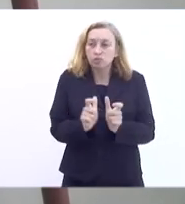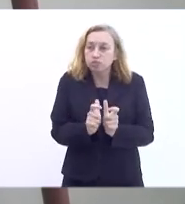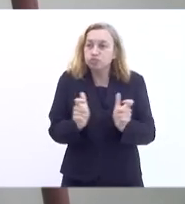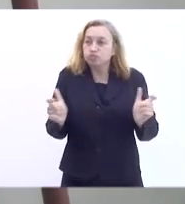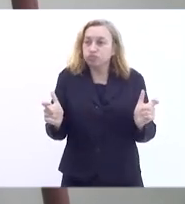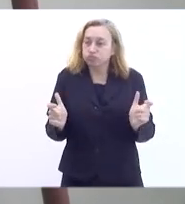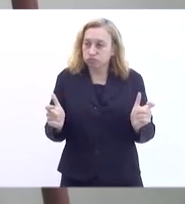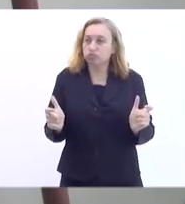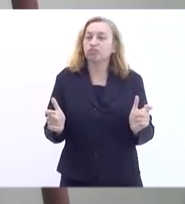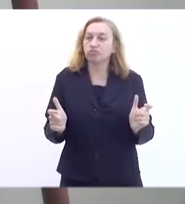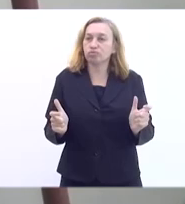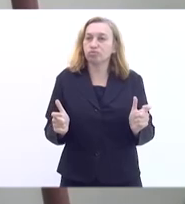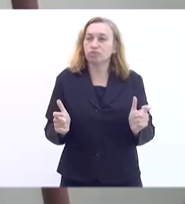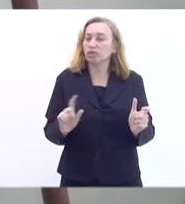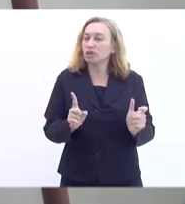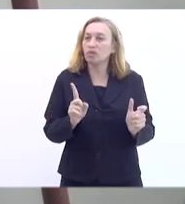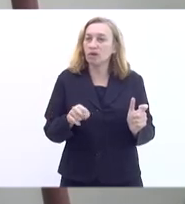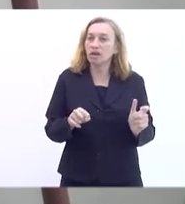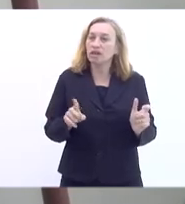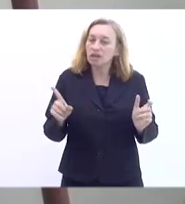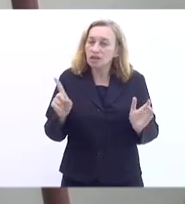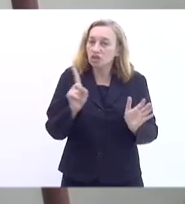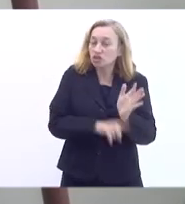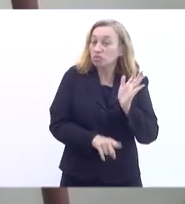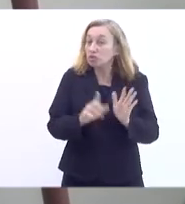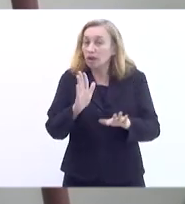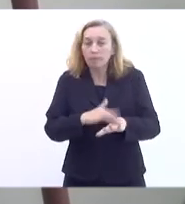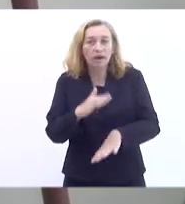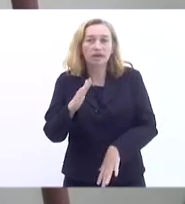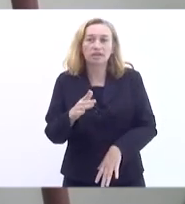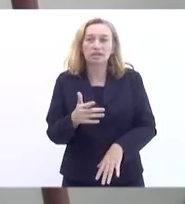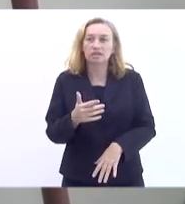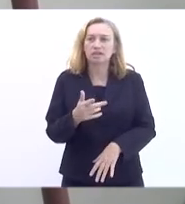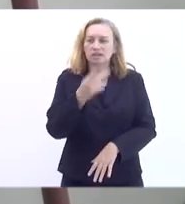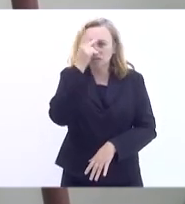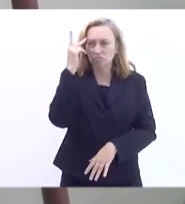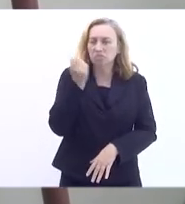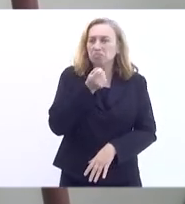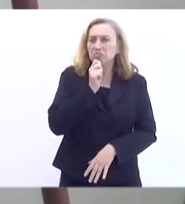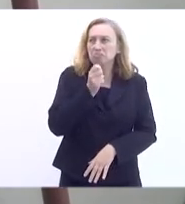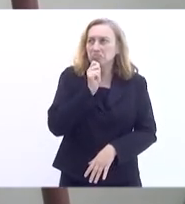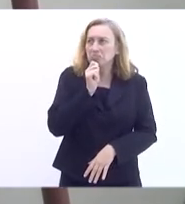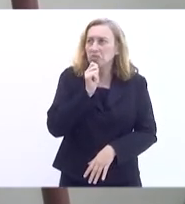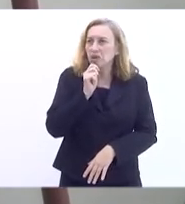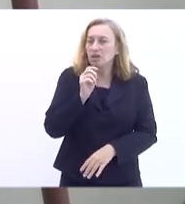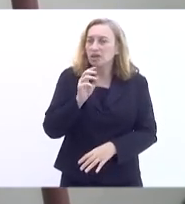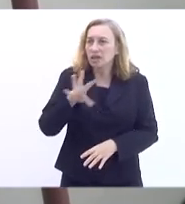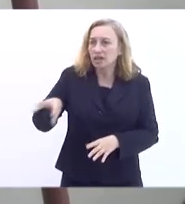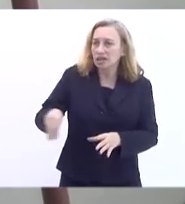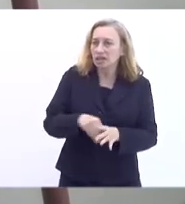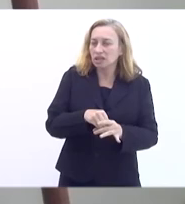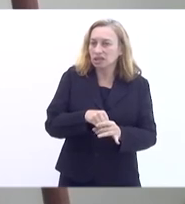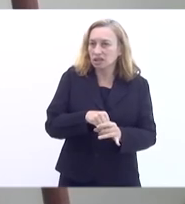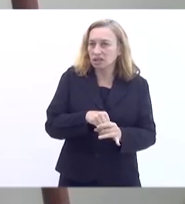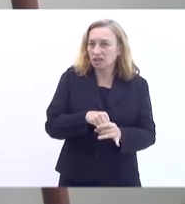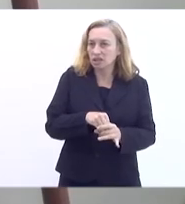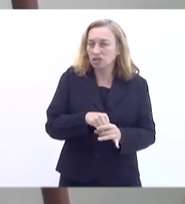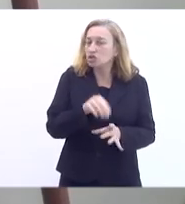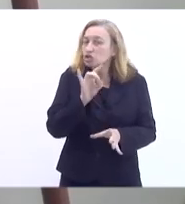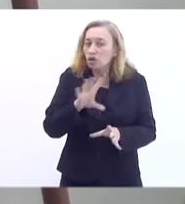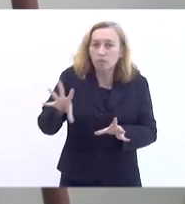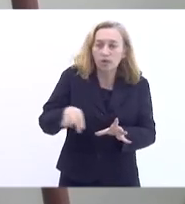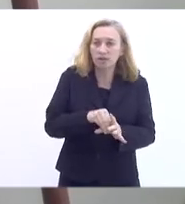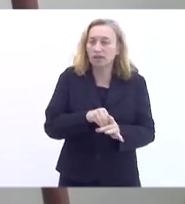não é tão grande e ainda diminui lá mais ninguém tá aqui ta ta pretiando ingressar na carreira para o ingresso por